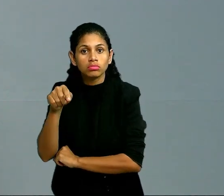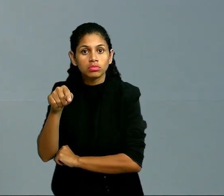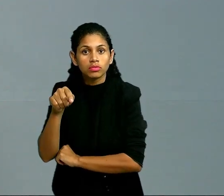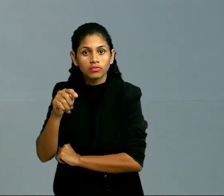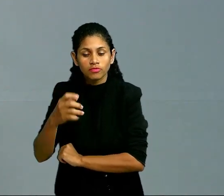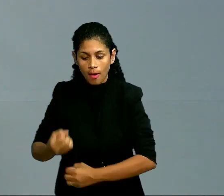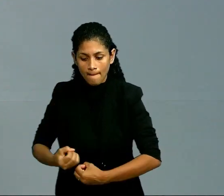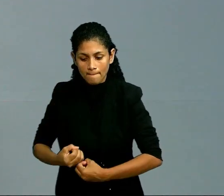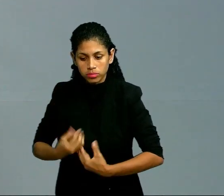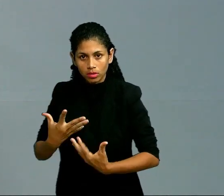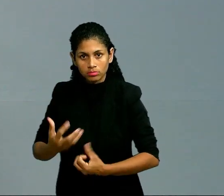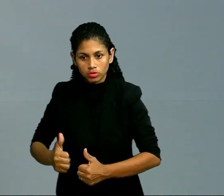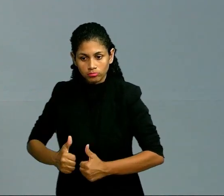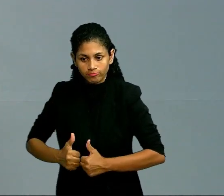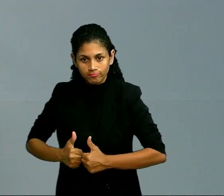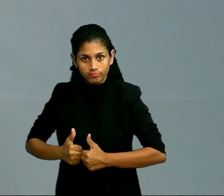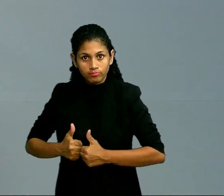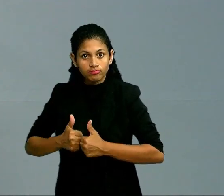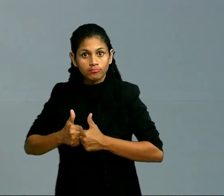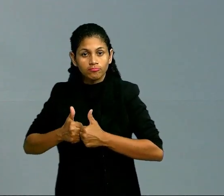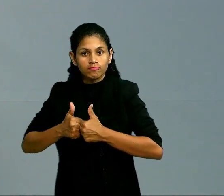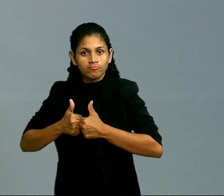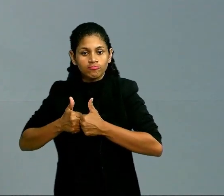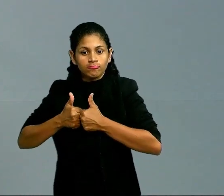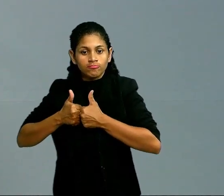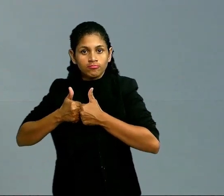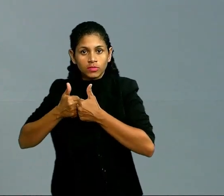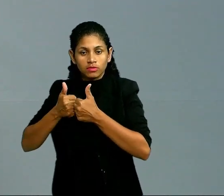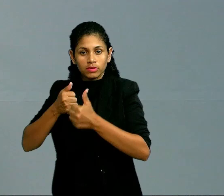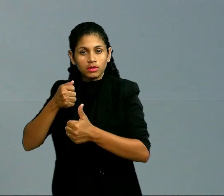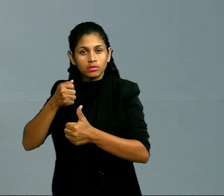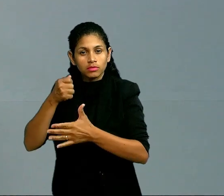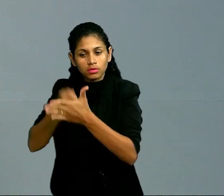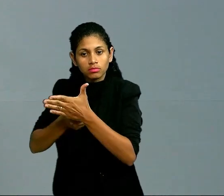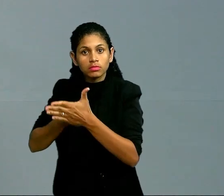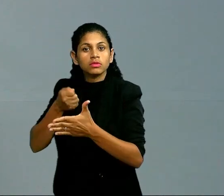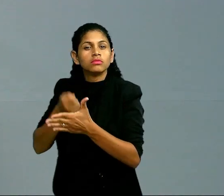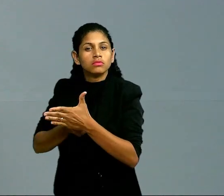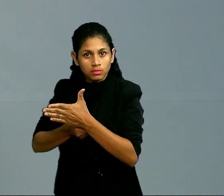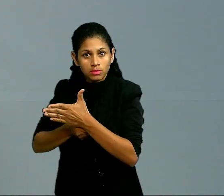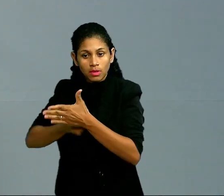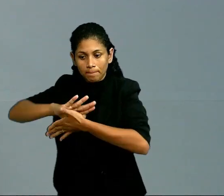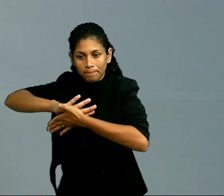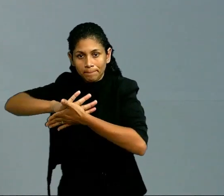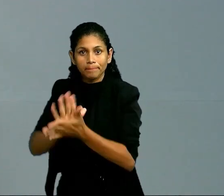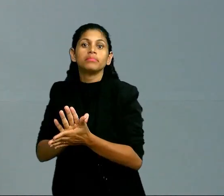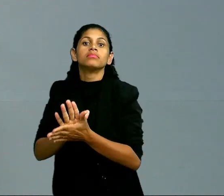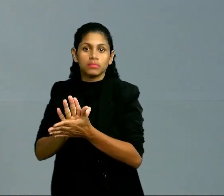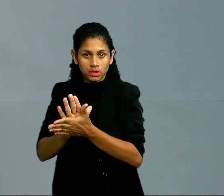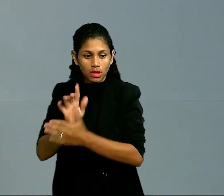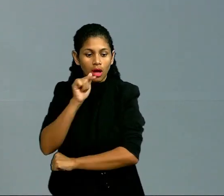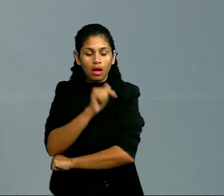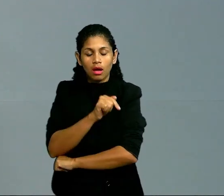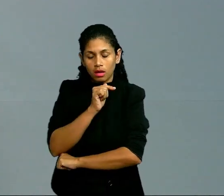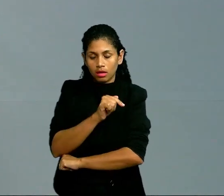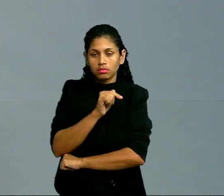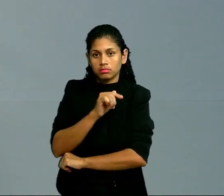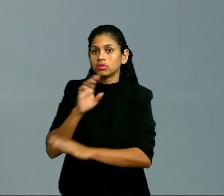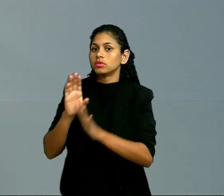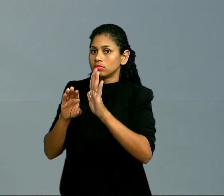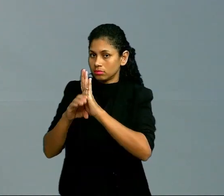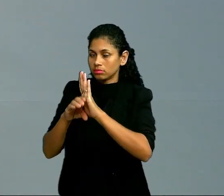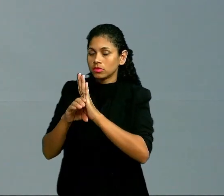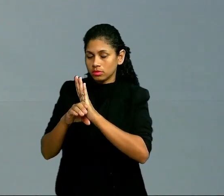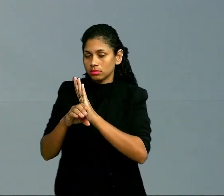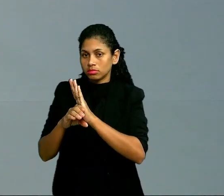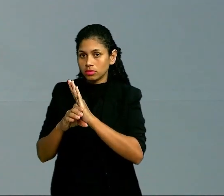quê? Anticorpos, tá? Que vai tentar matar e inativar esse antígeno. Então, são esses conceitozinhos aí que a